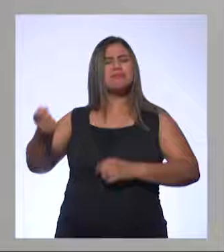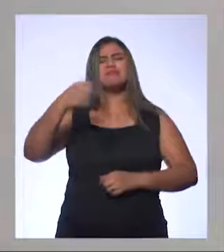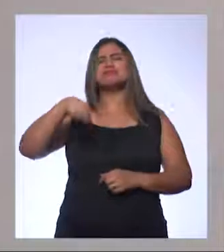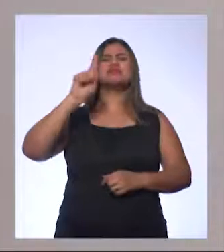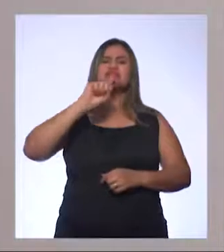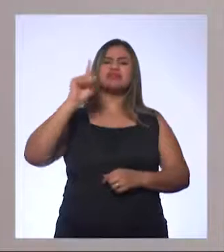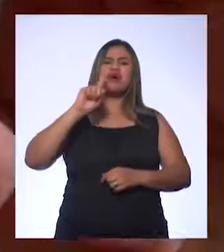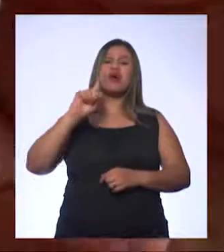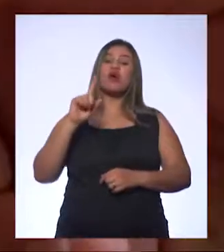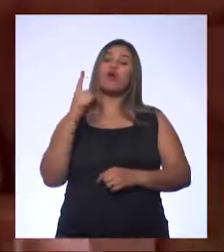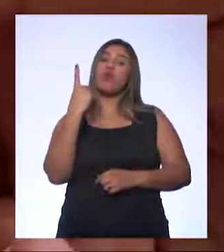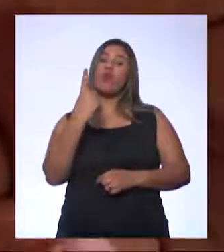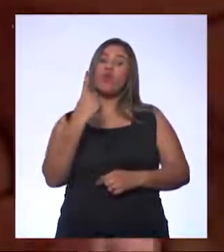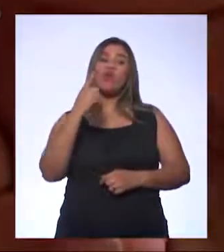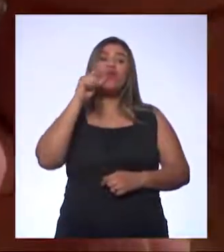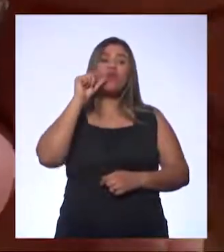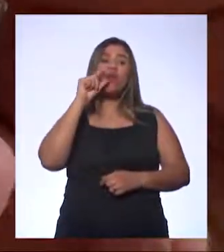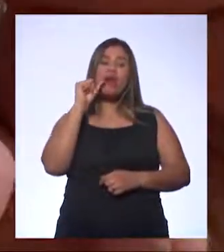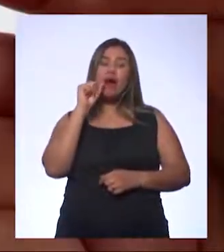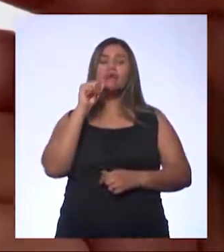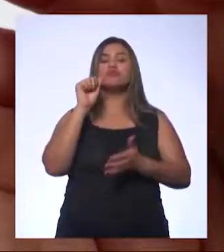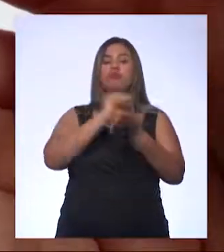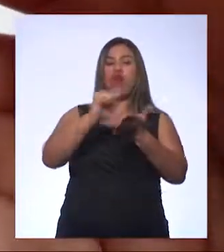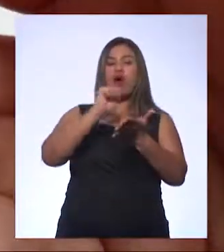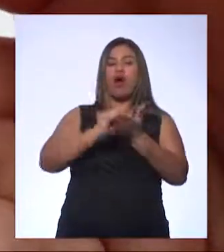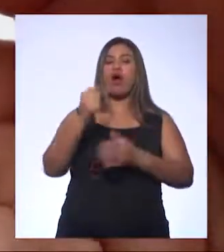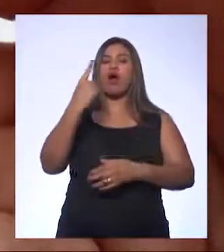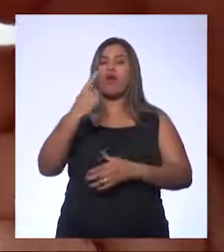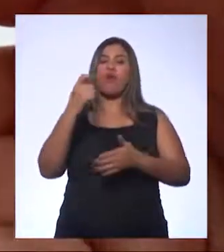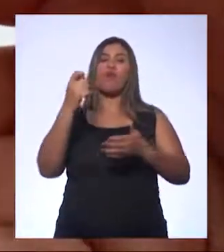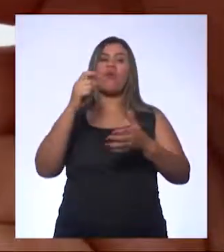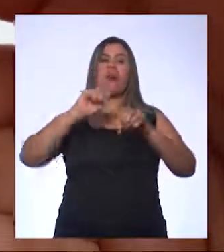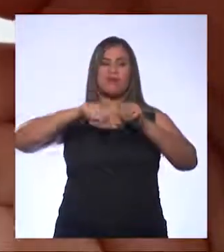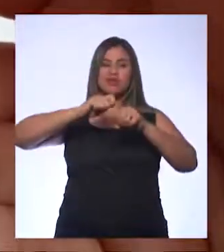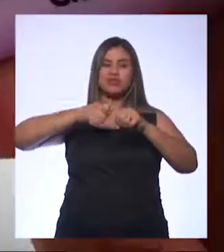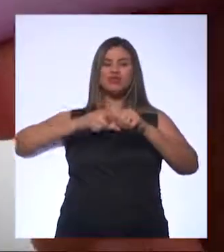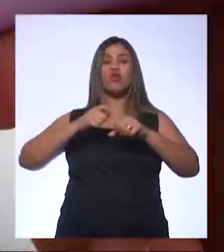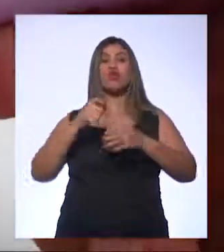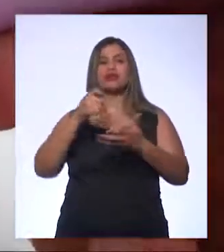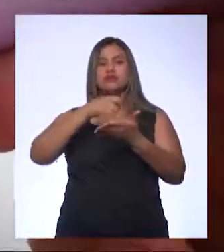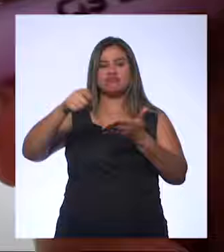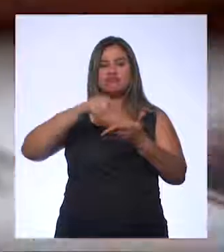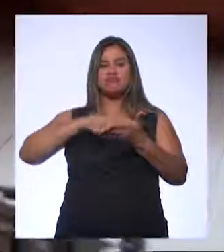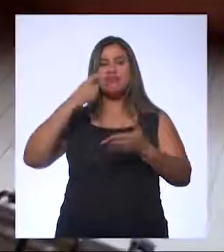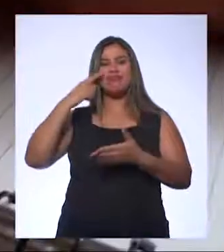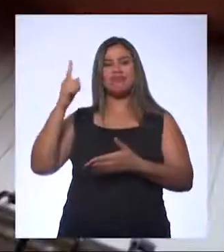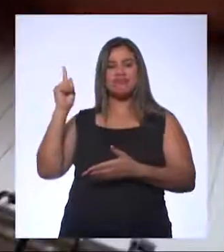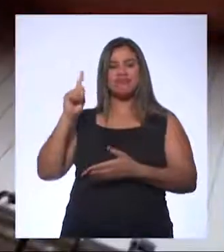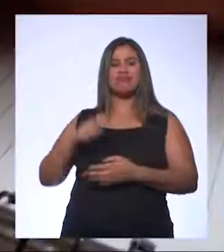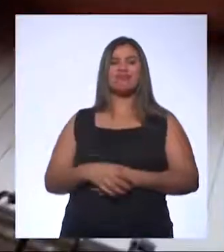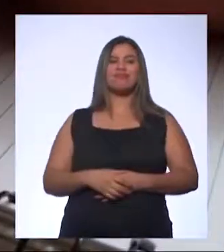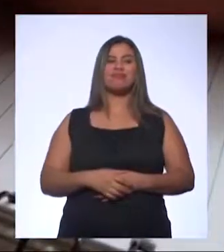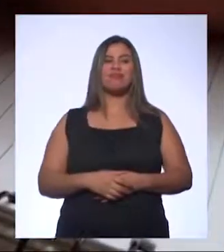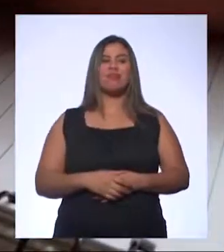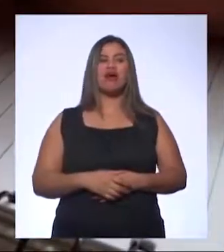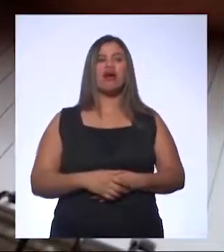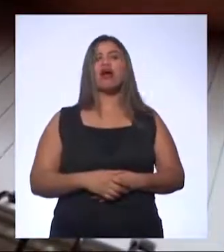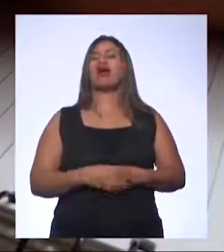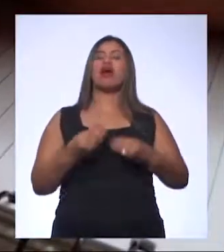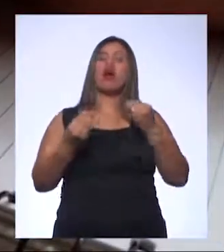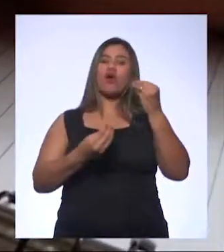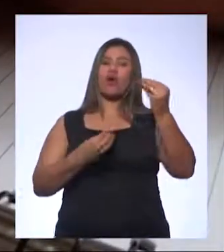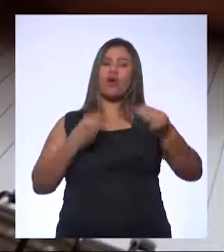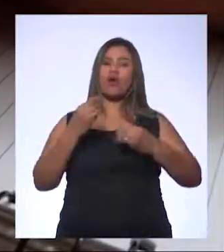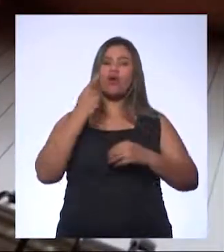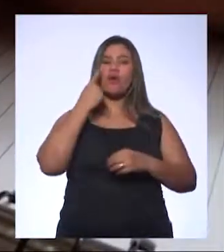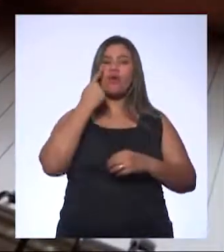você tiver um lápis, uma borracha, um apontador e um marca-texto, você consegue sim fazer um lettering. Agora vamos conhecer